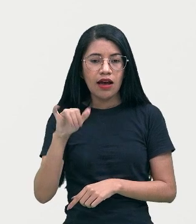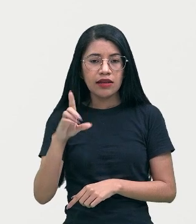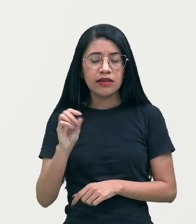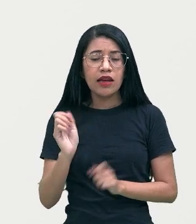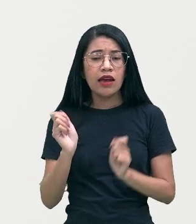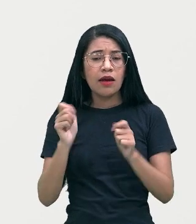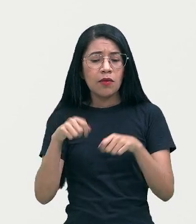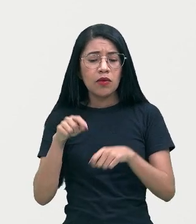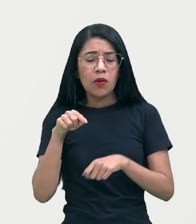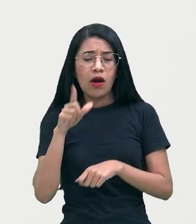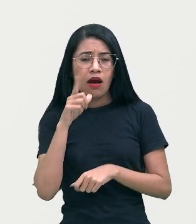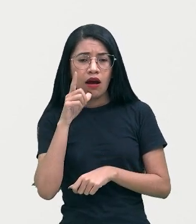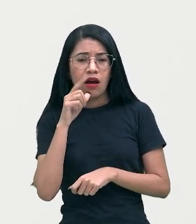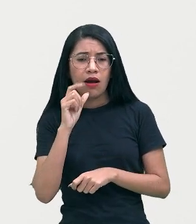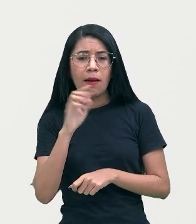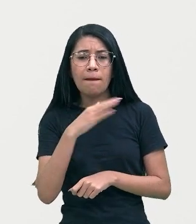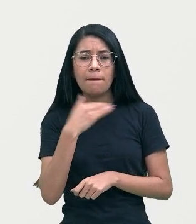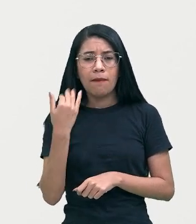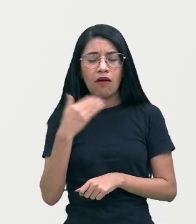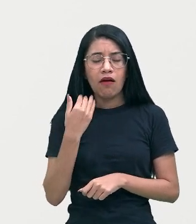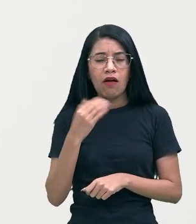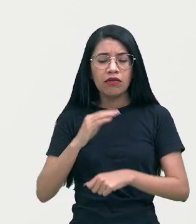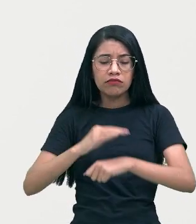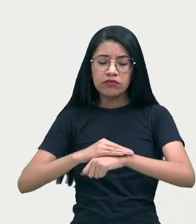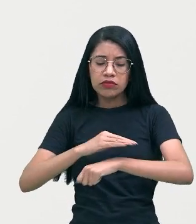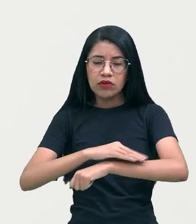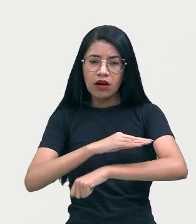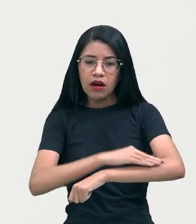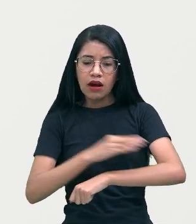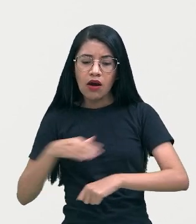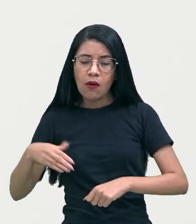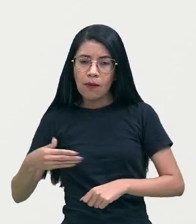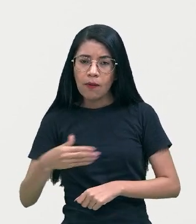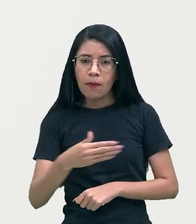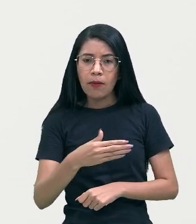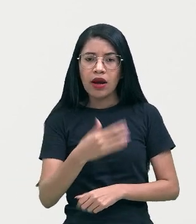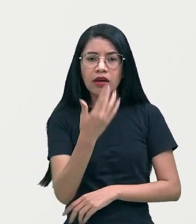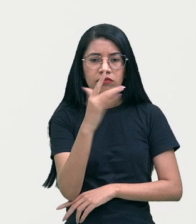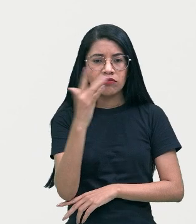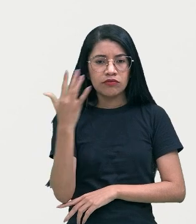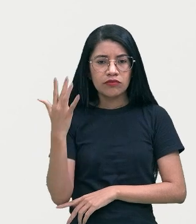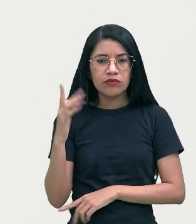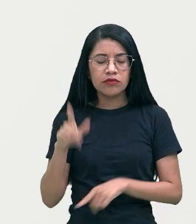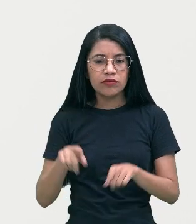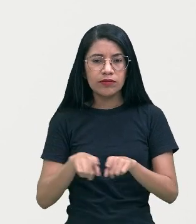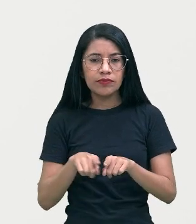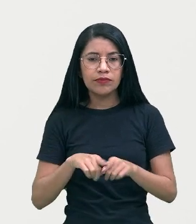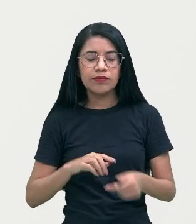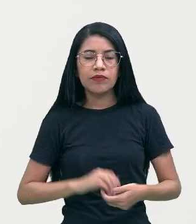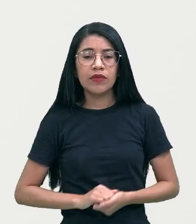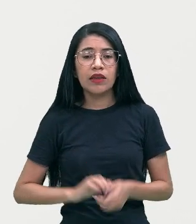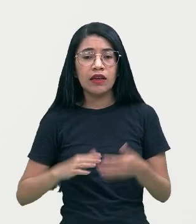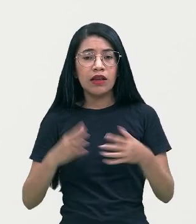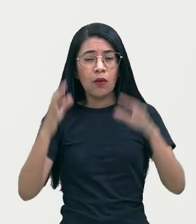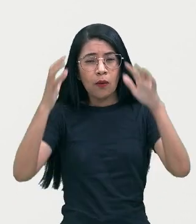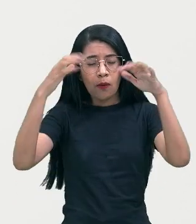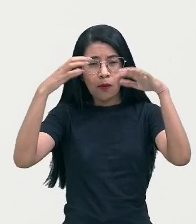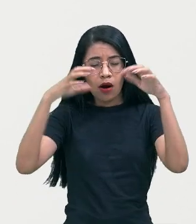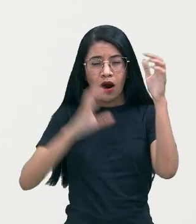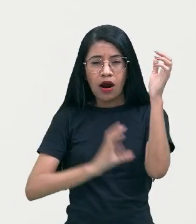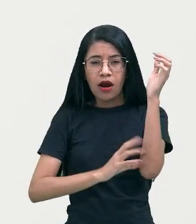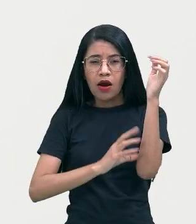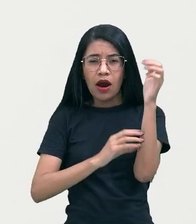matar muitos peixes, pode matar muitos anfíbios que vivem ali, plantas, tá? Então, assim, a chuva ácida, ela é